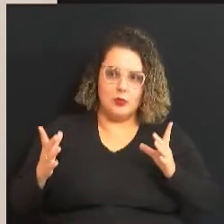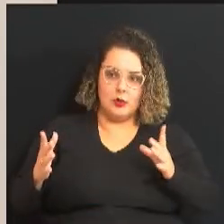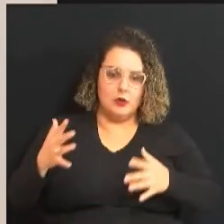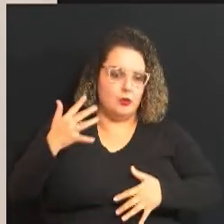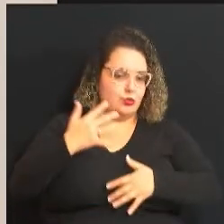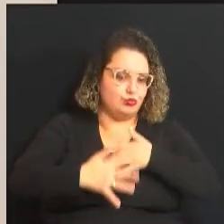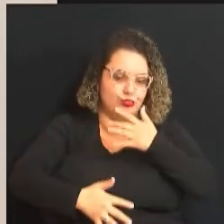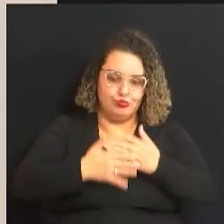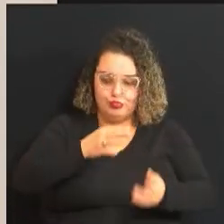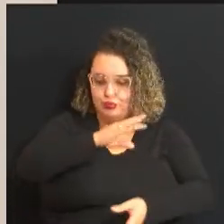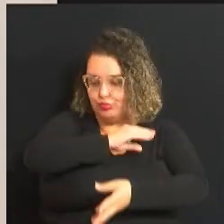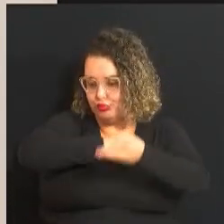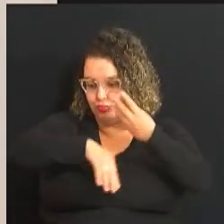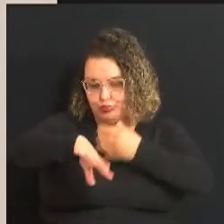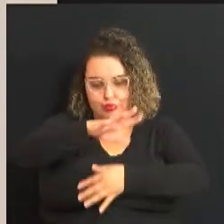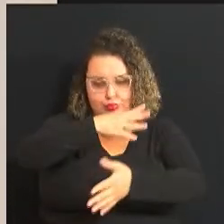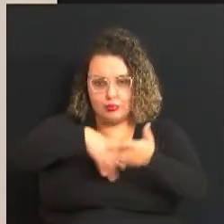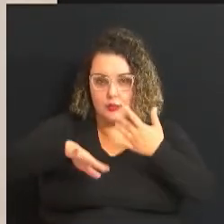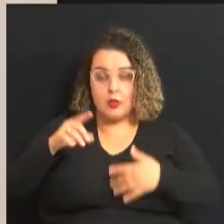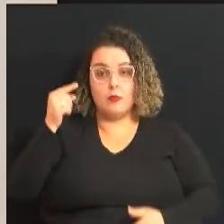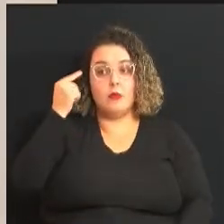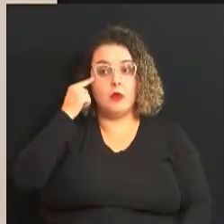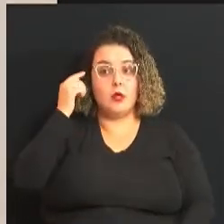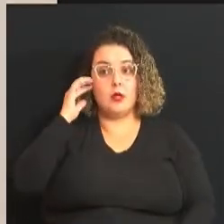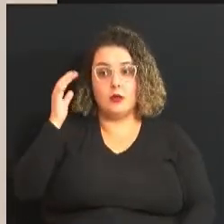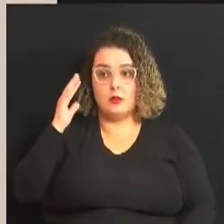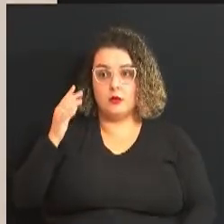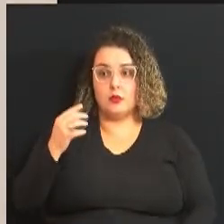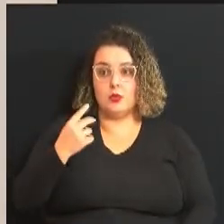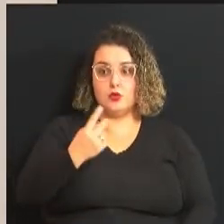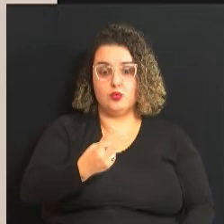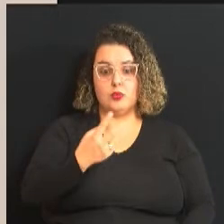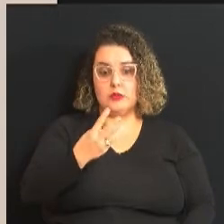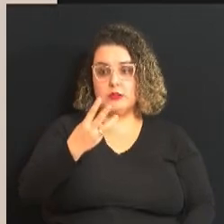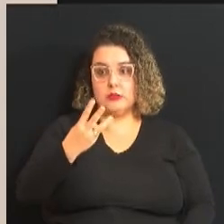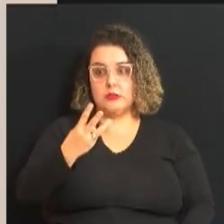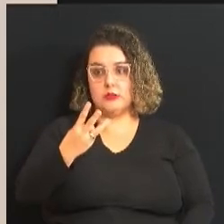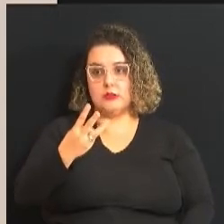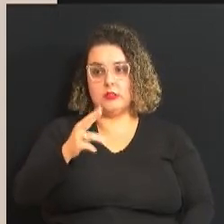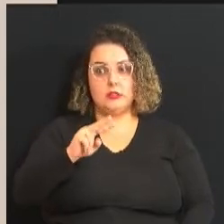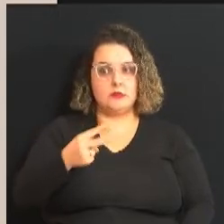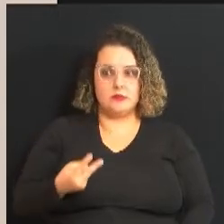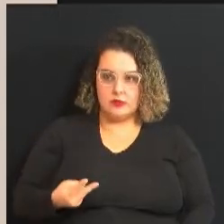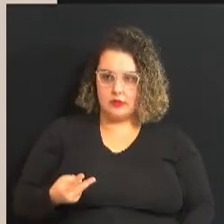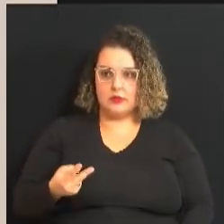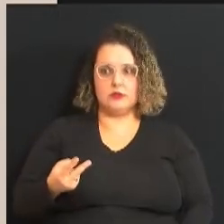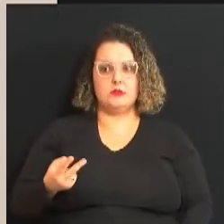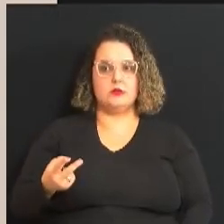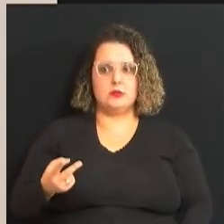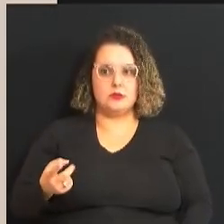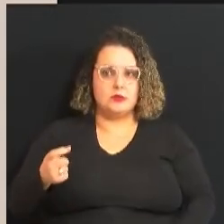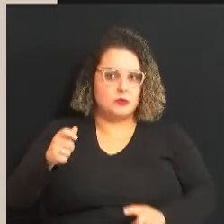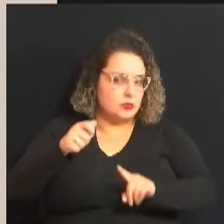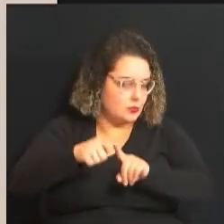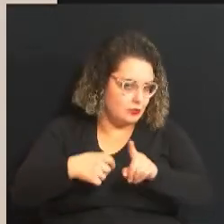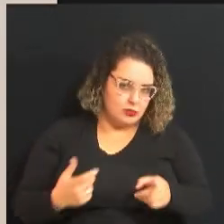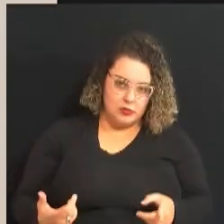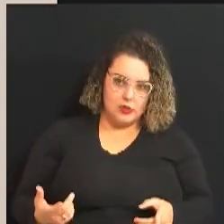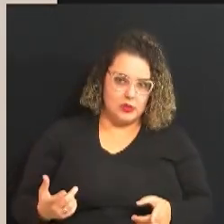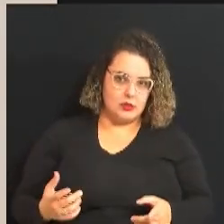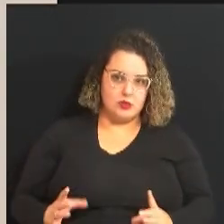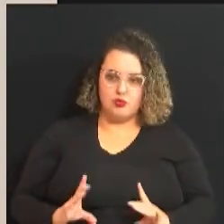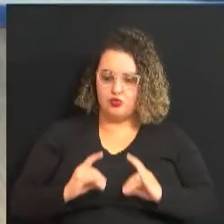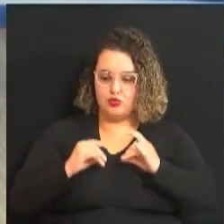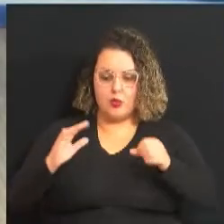atrapalhados. Porque você imagina que você fizer isso 2, 3 vezes no mês, você levar um choque hormonal em altas doses.